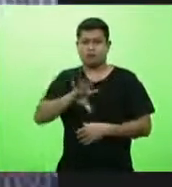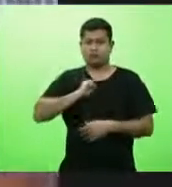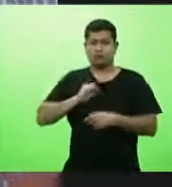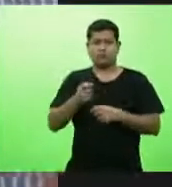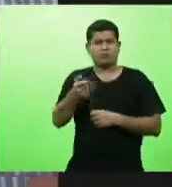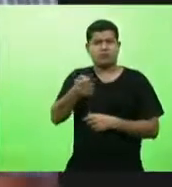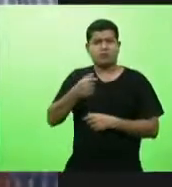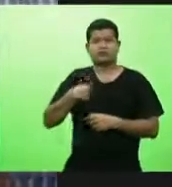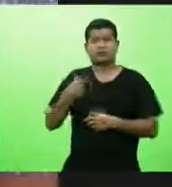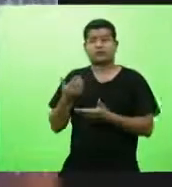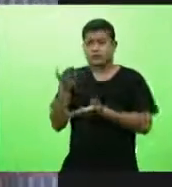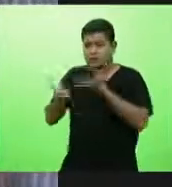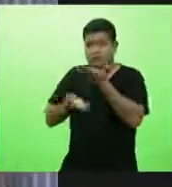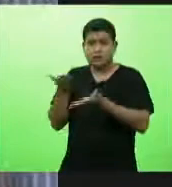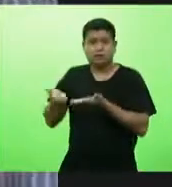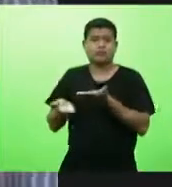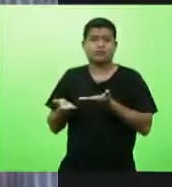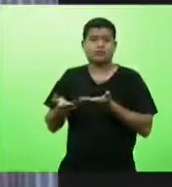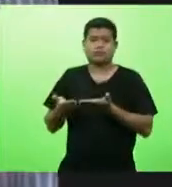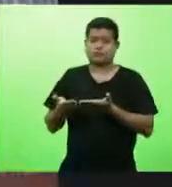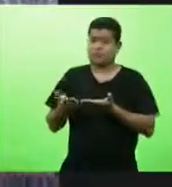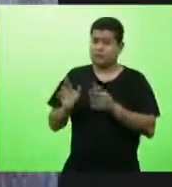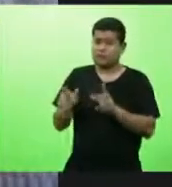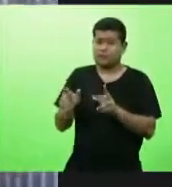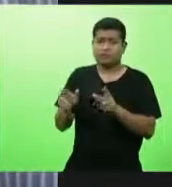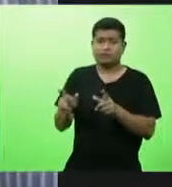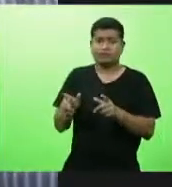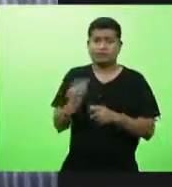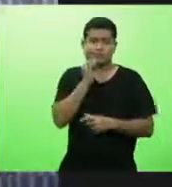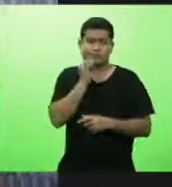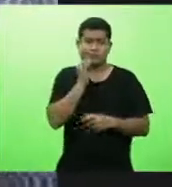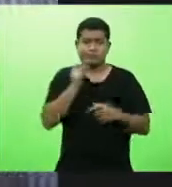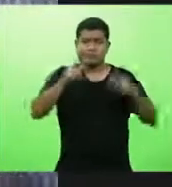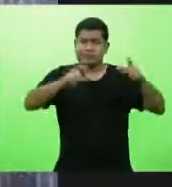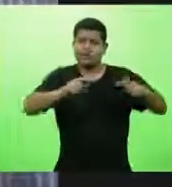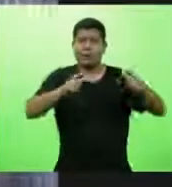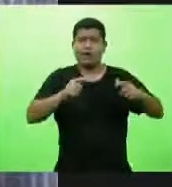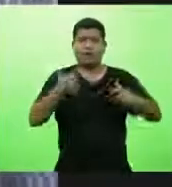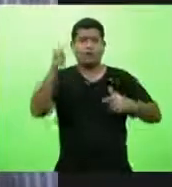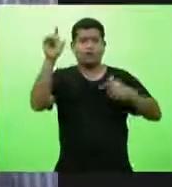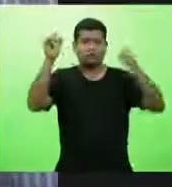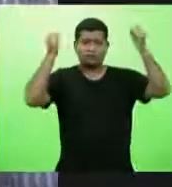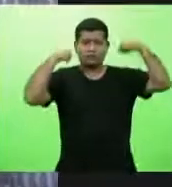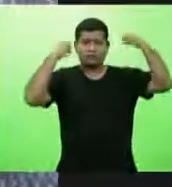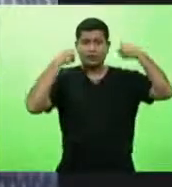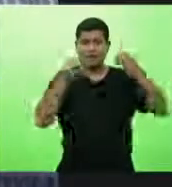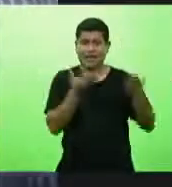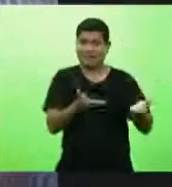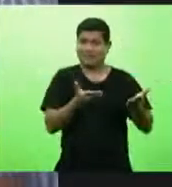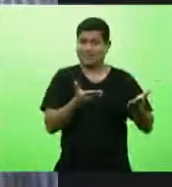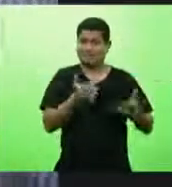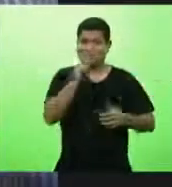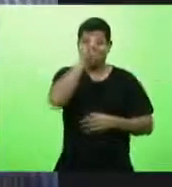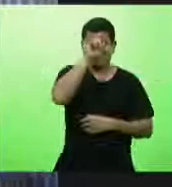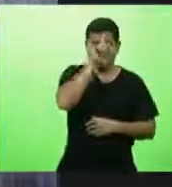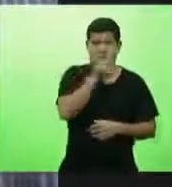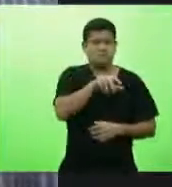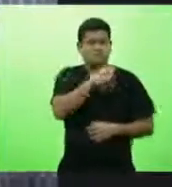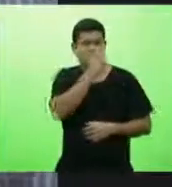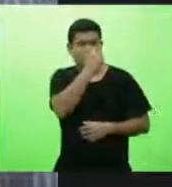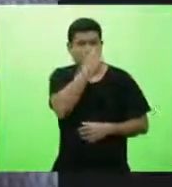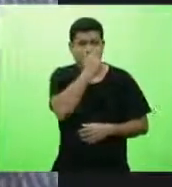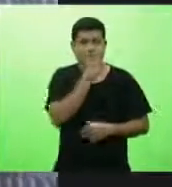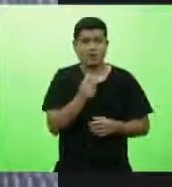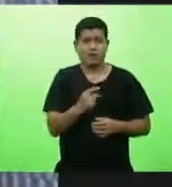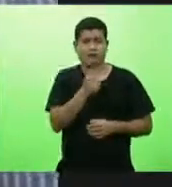nós temos, como, vou falar aqui de Concórdia, nosso hospital está cheio, não tem mais lugar, tem gente